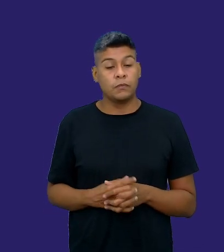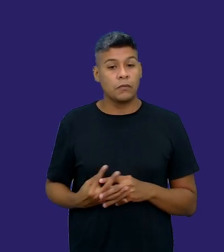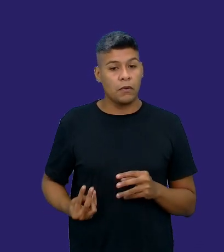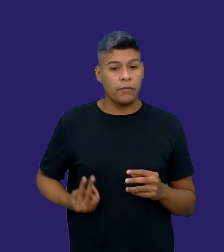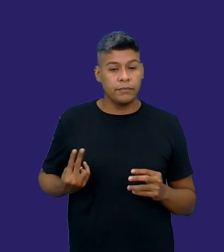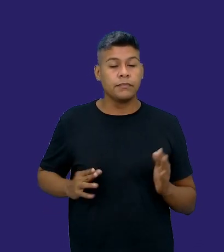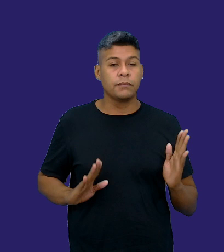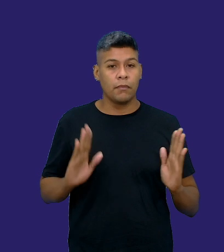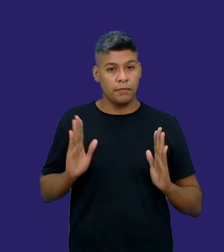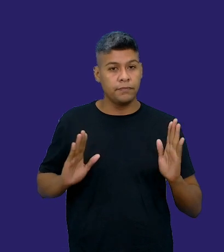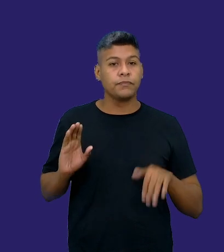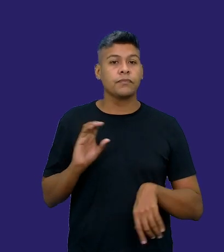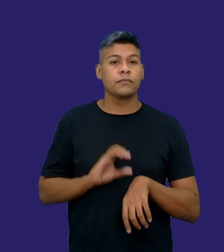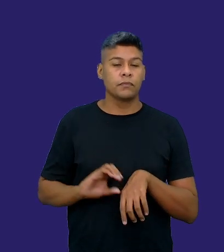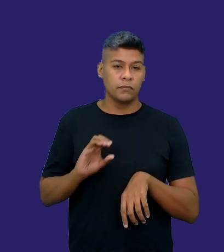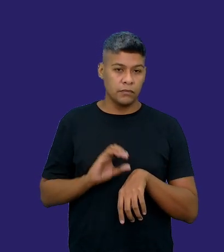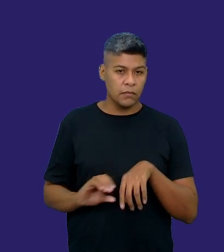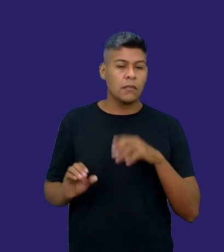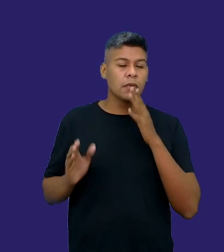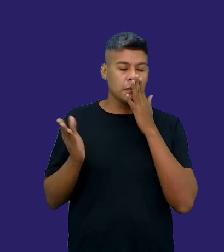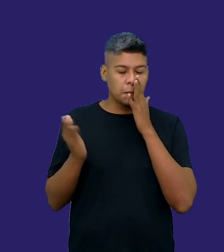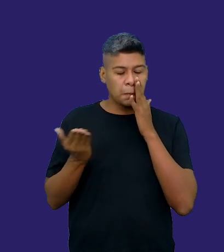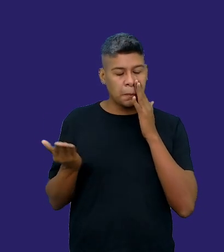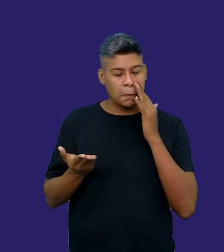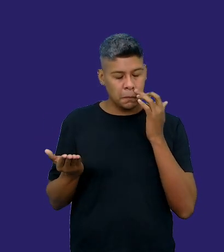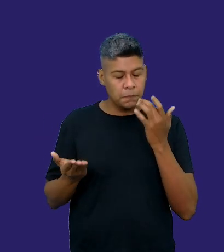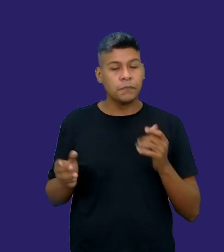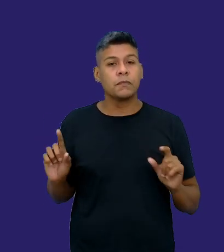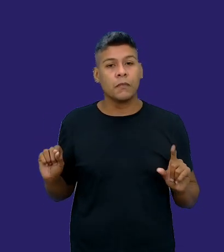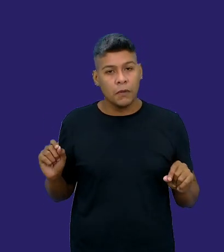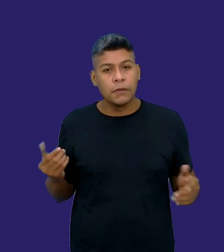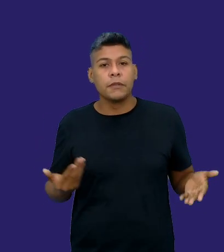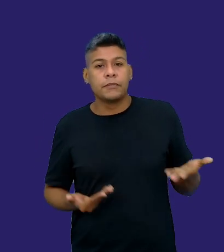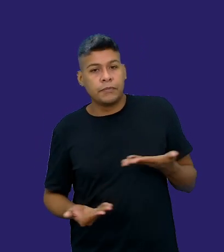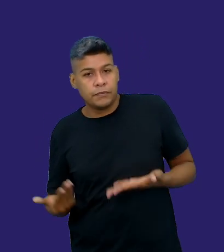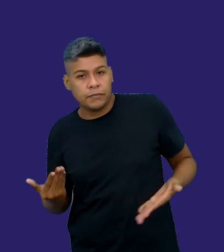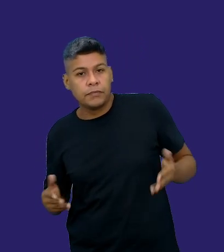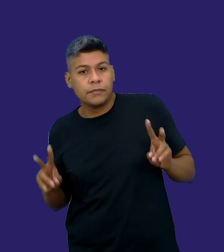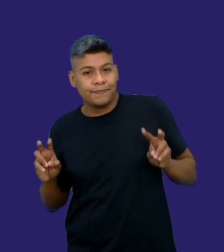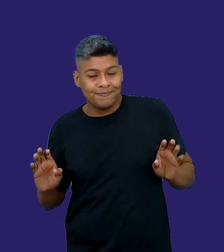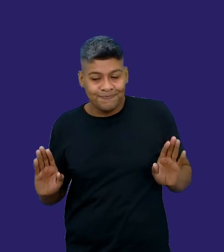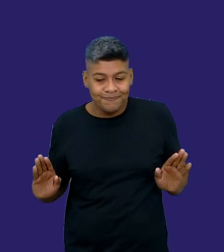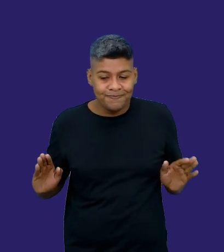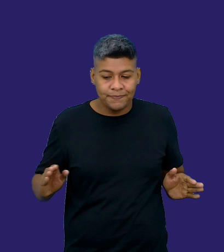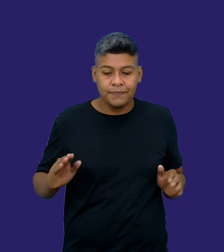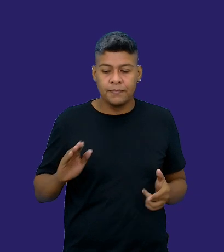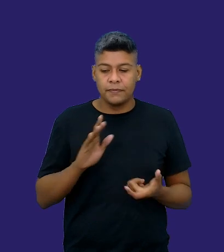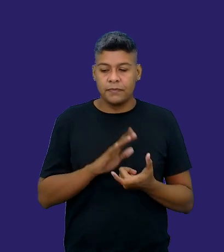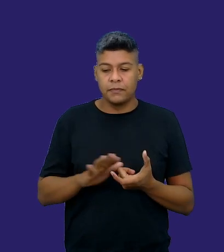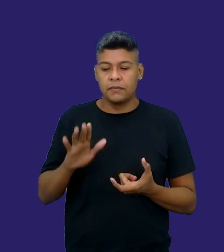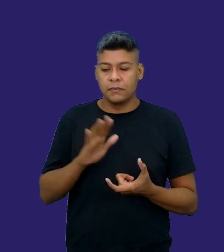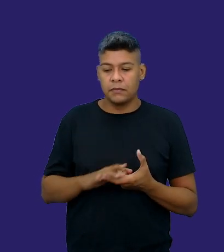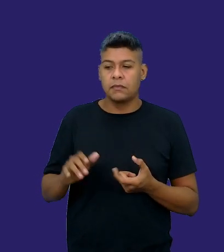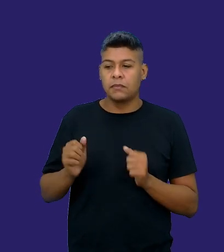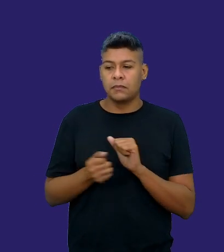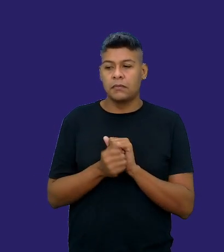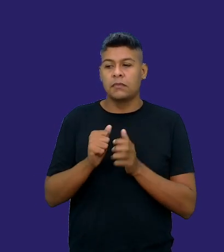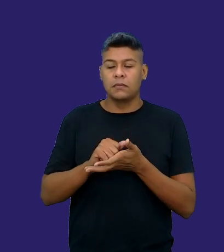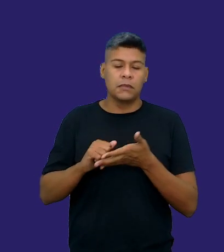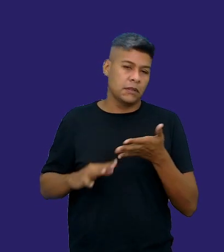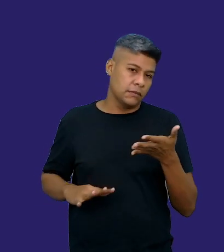nossa formação, no qual entramos agora, é aquele relacionado ao tema central do letramento com as atividades